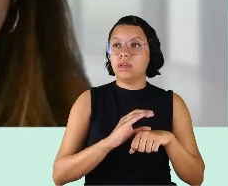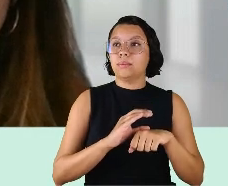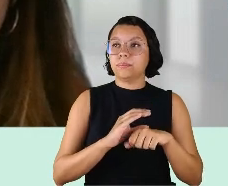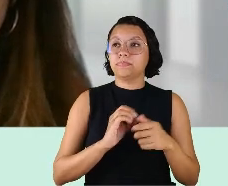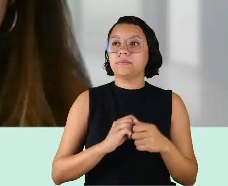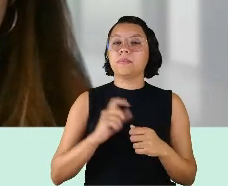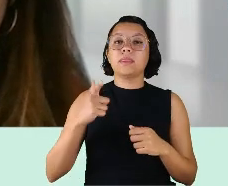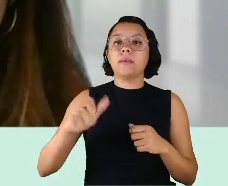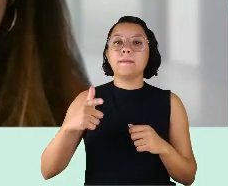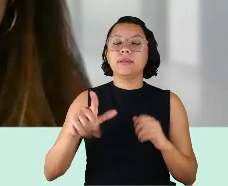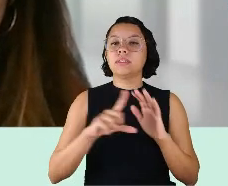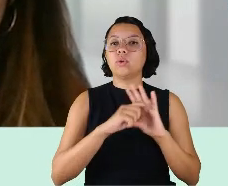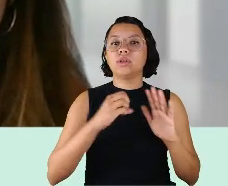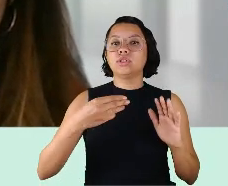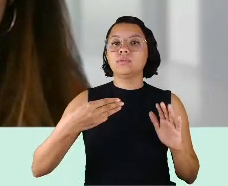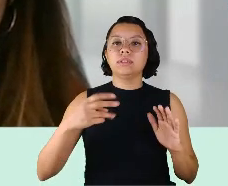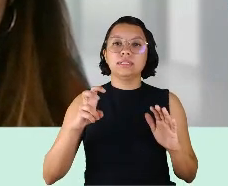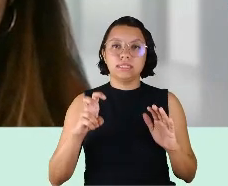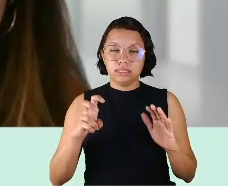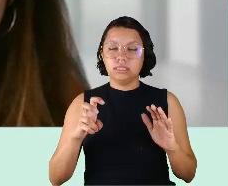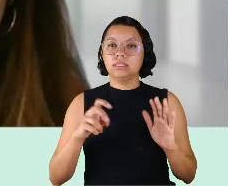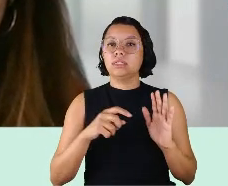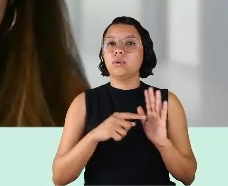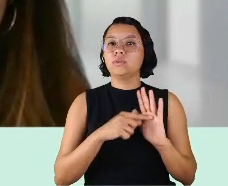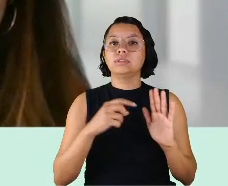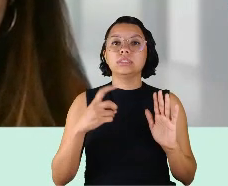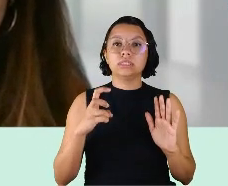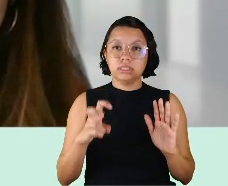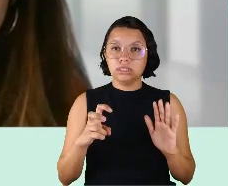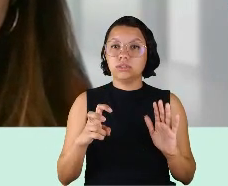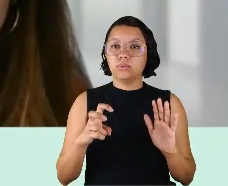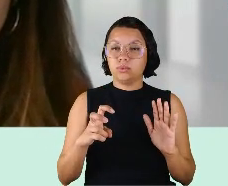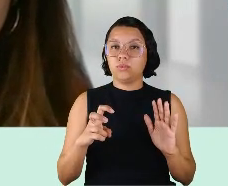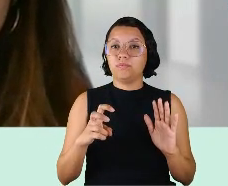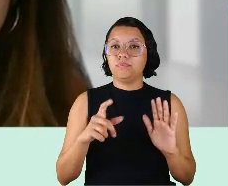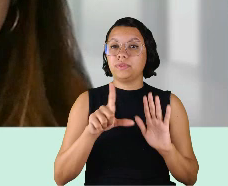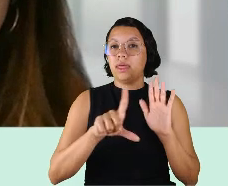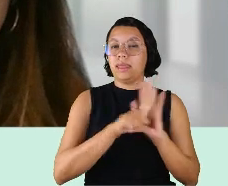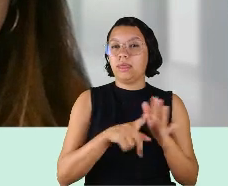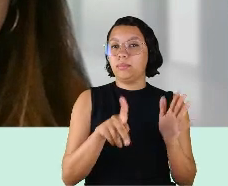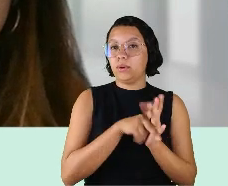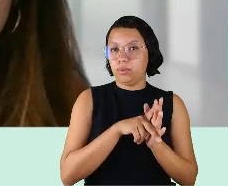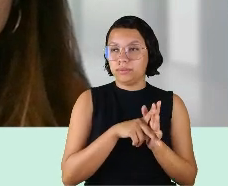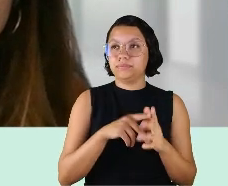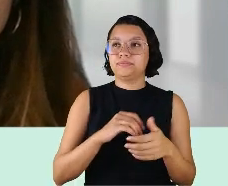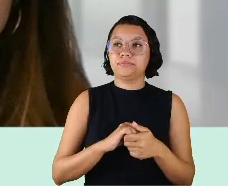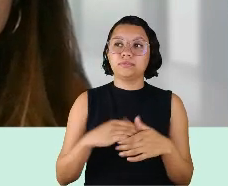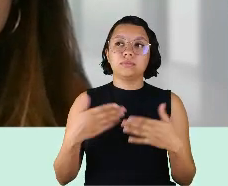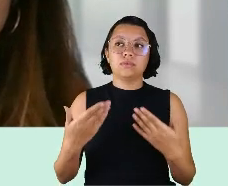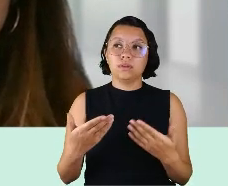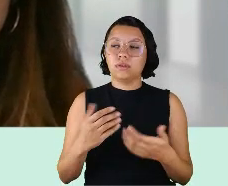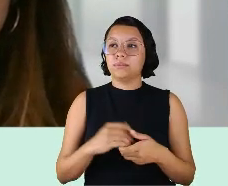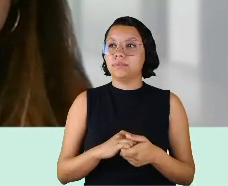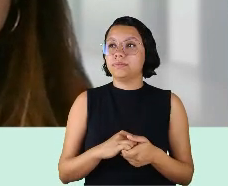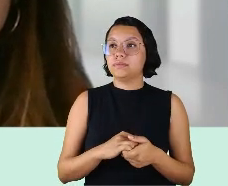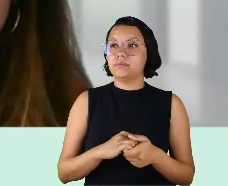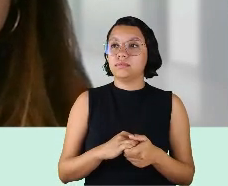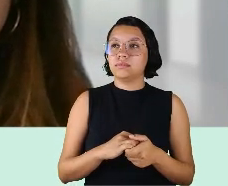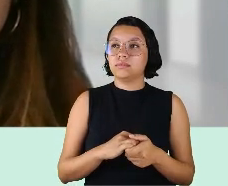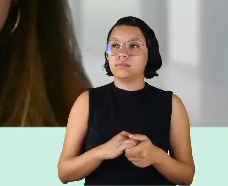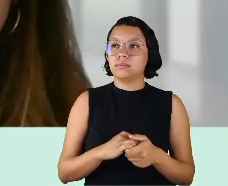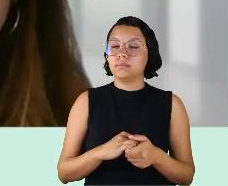é uma repetição do artigo 35.5 da LOMA, né? Então,